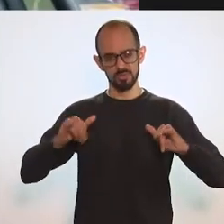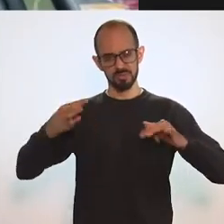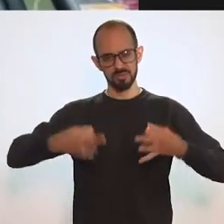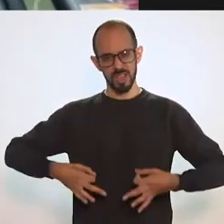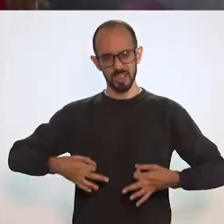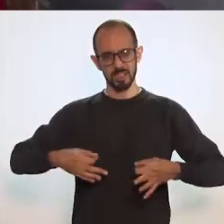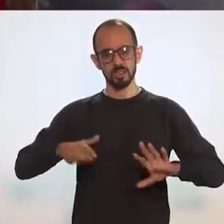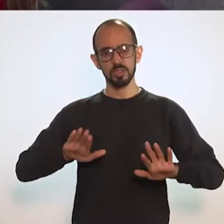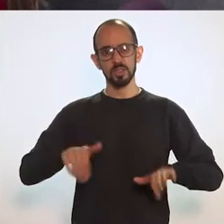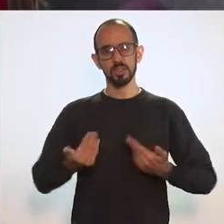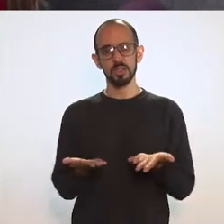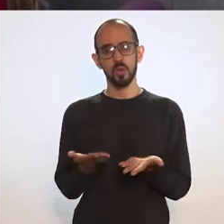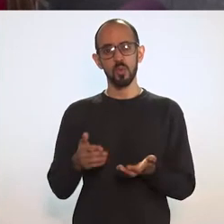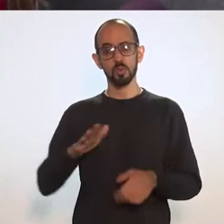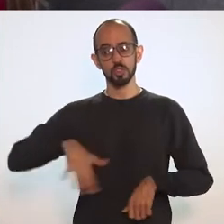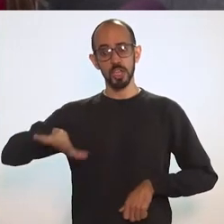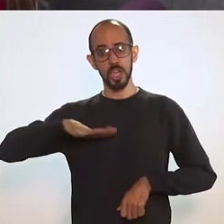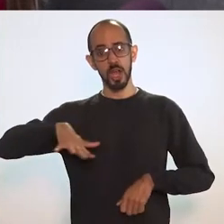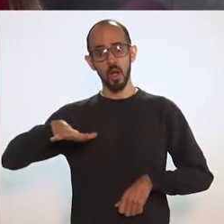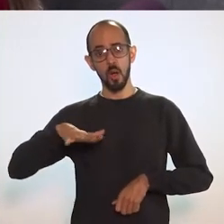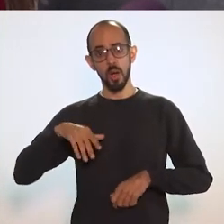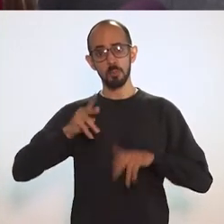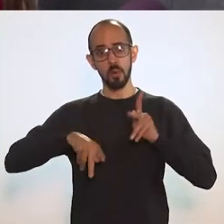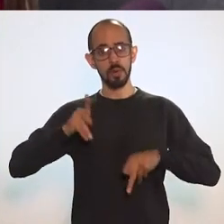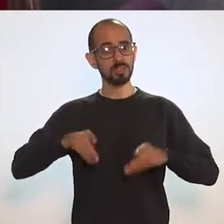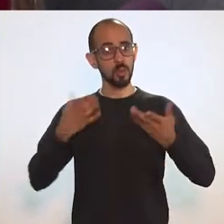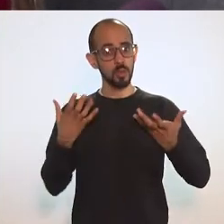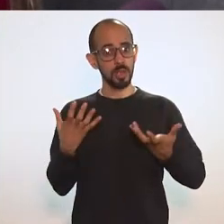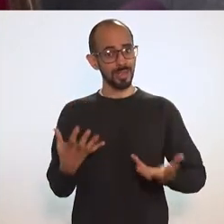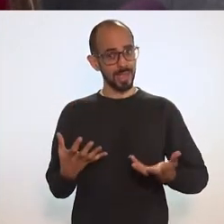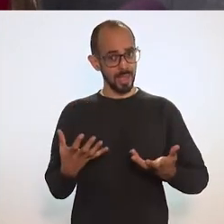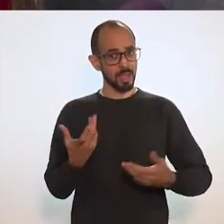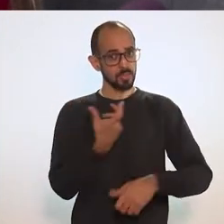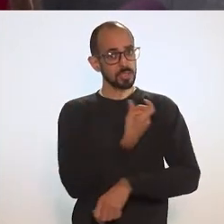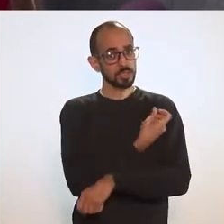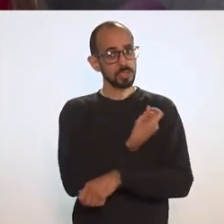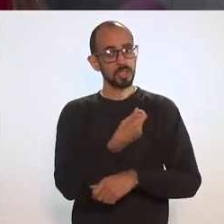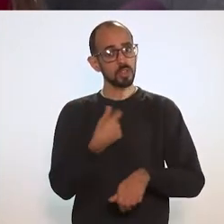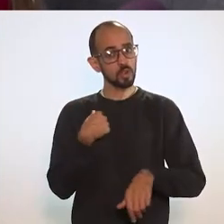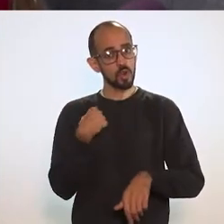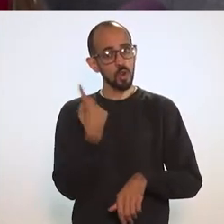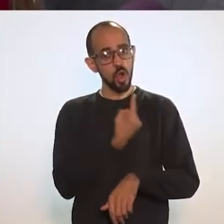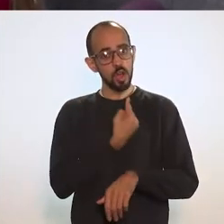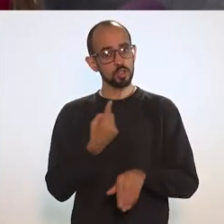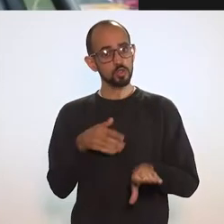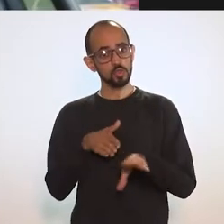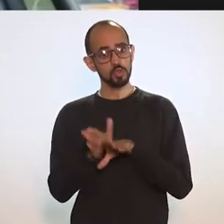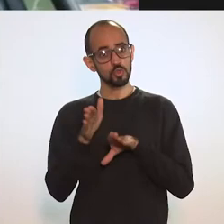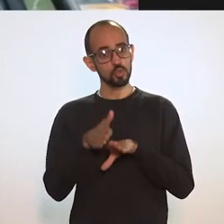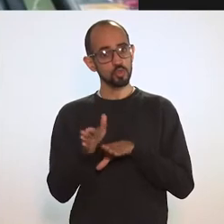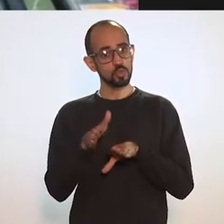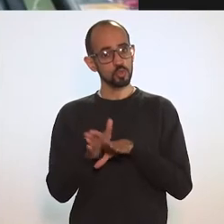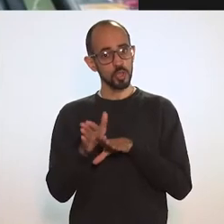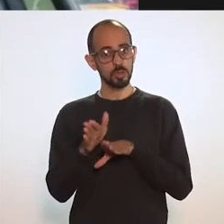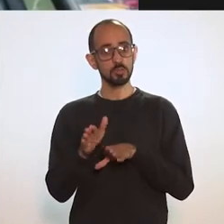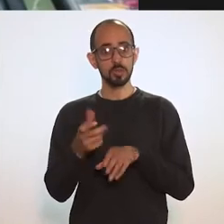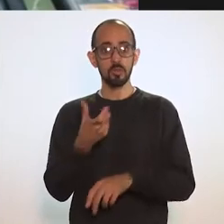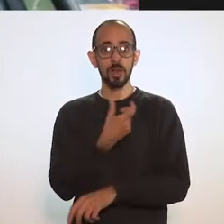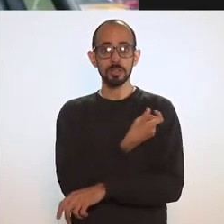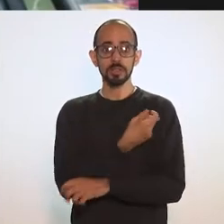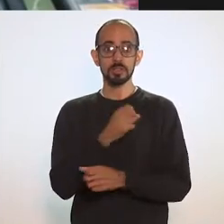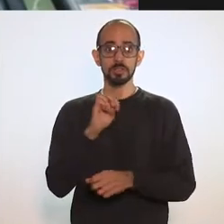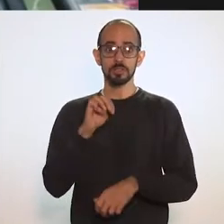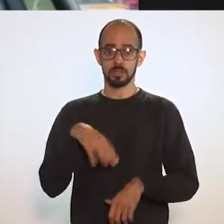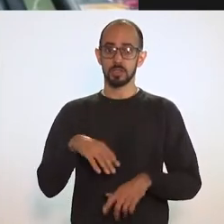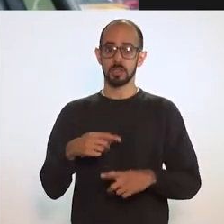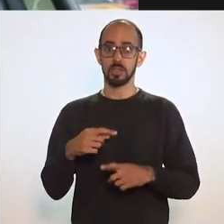Então, de forma geral, a população quer ser vacinada, a gente recomenda que seja vacinada, e claramente, quando a